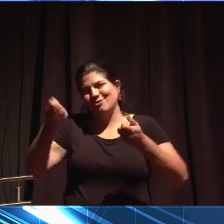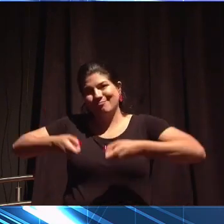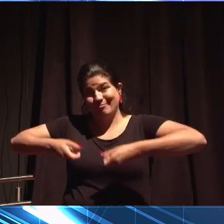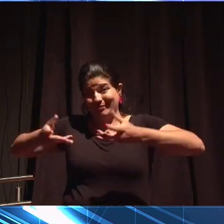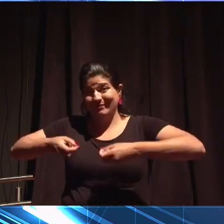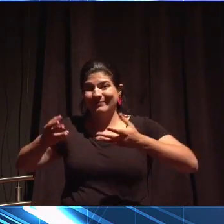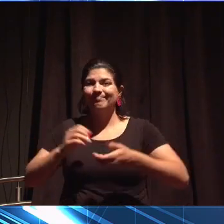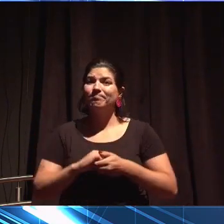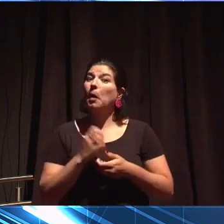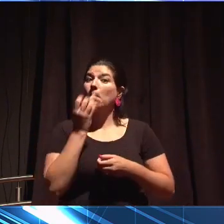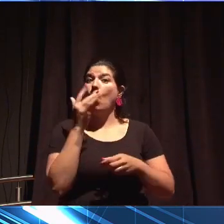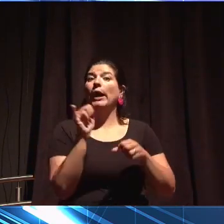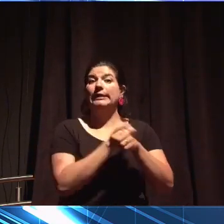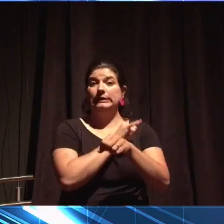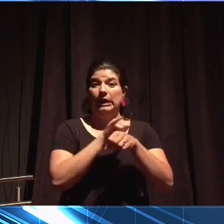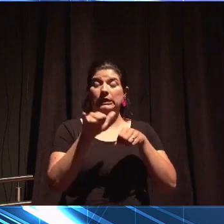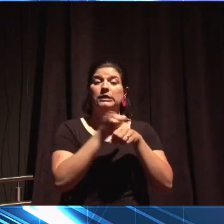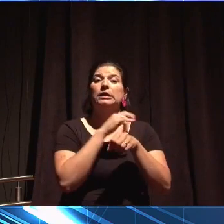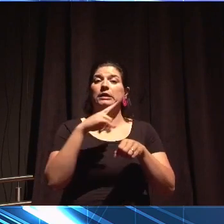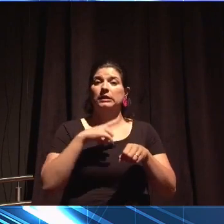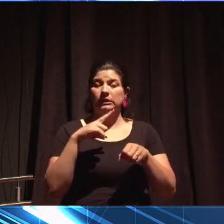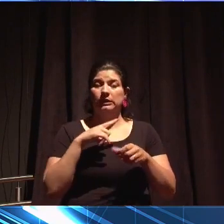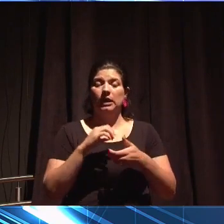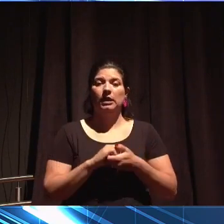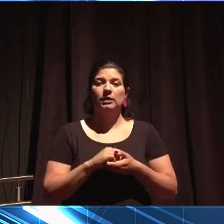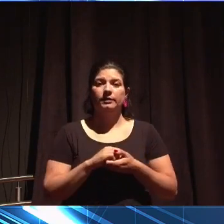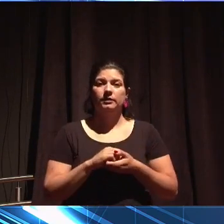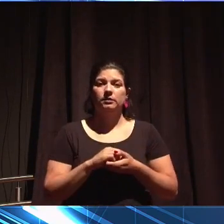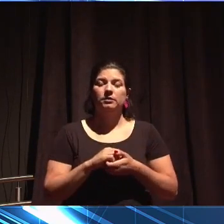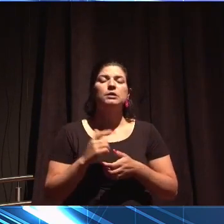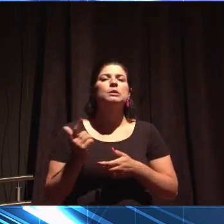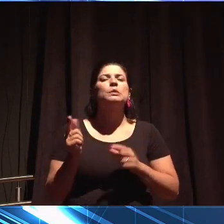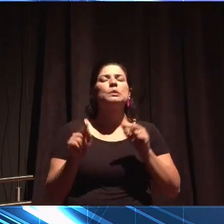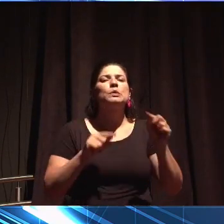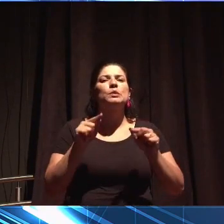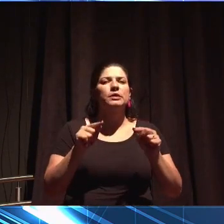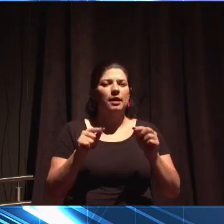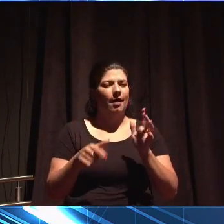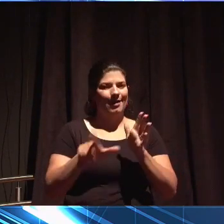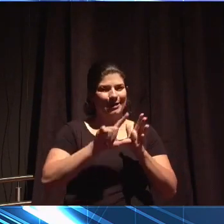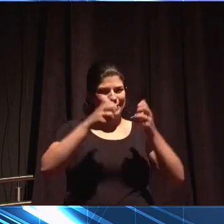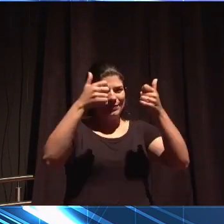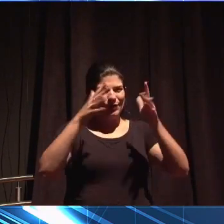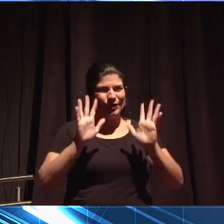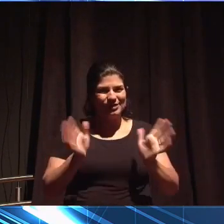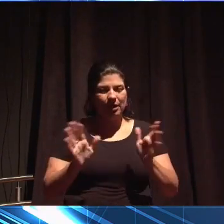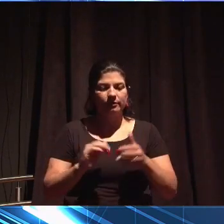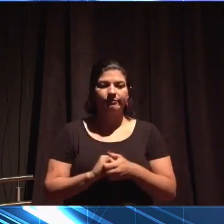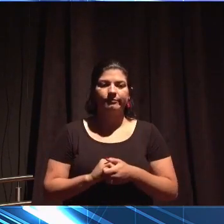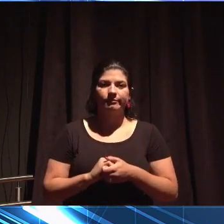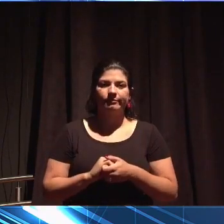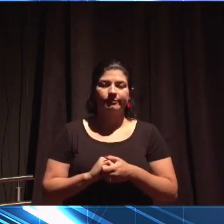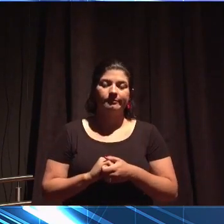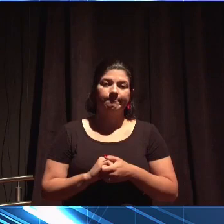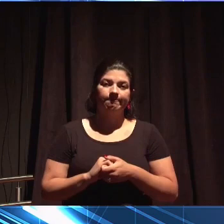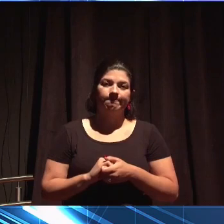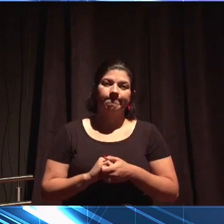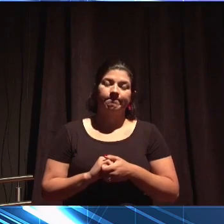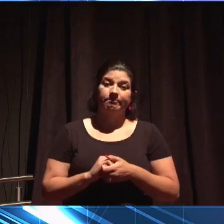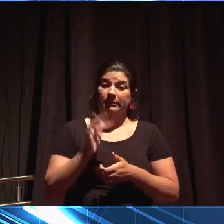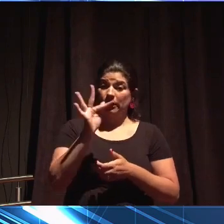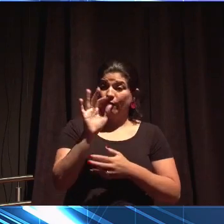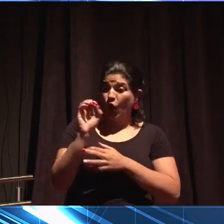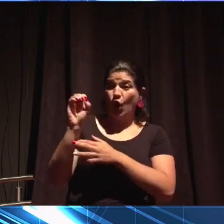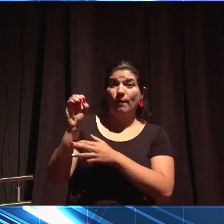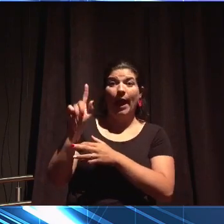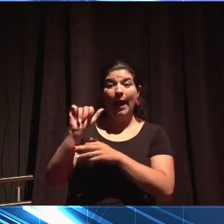estratégia bem bacana dessa parte do Data Lifecycle, e aí é onde a gente comentou no começo, né? Pô, FinOps